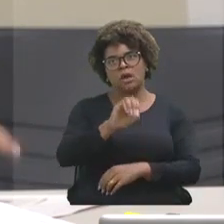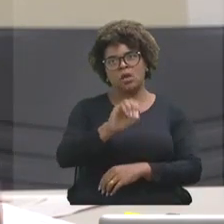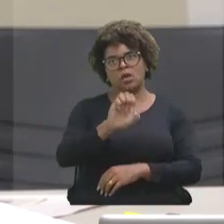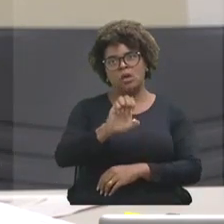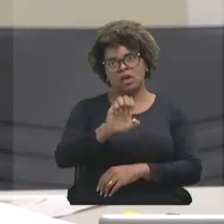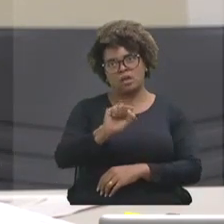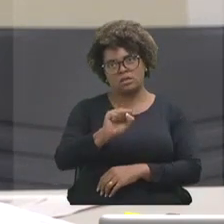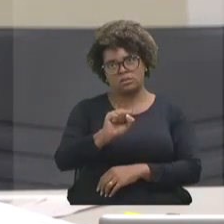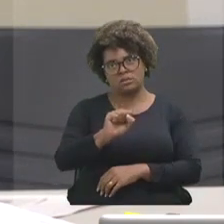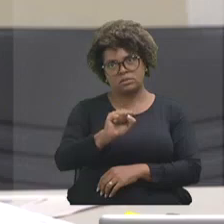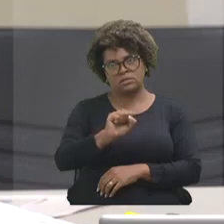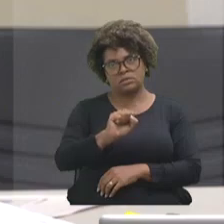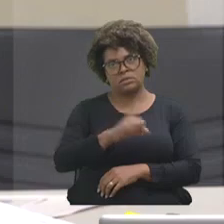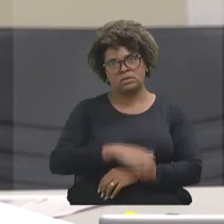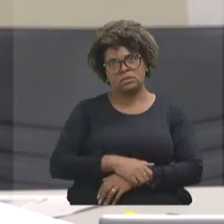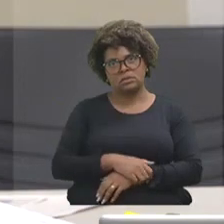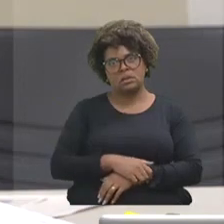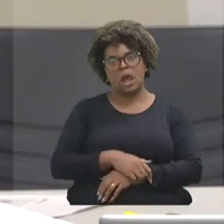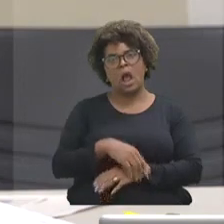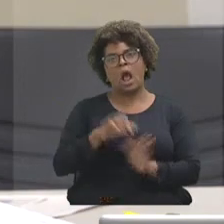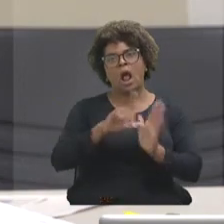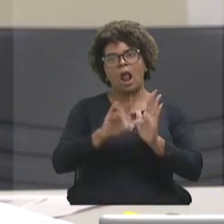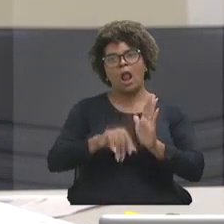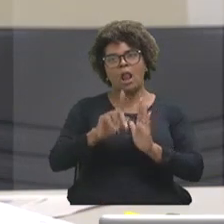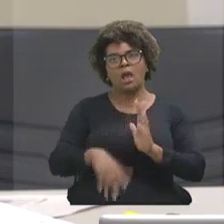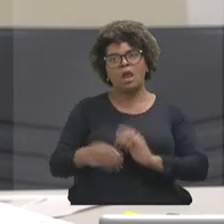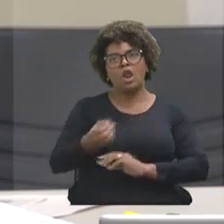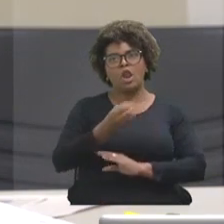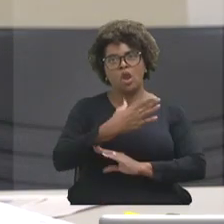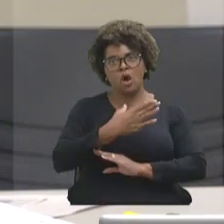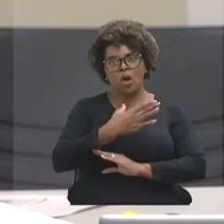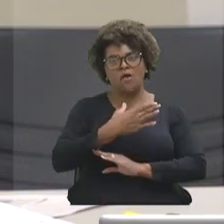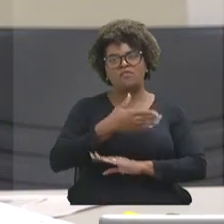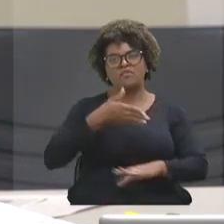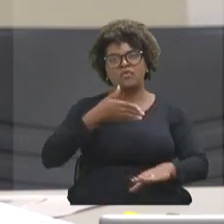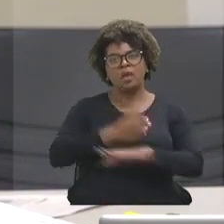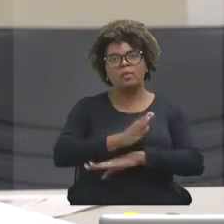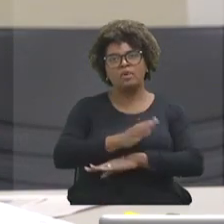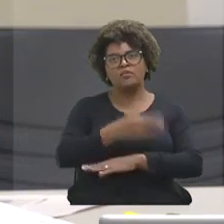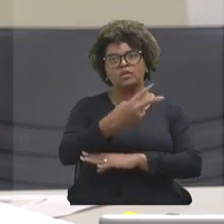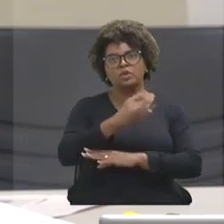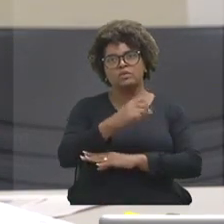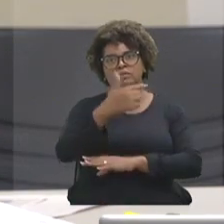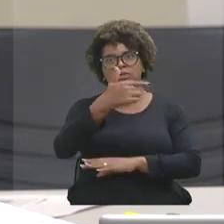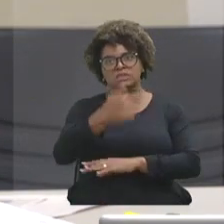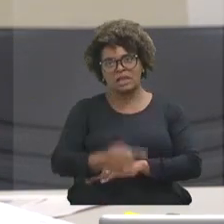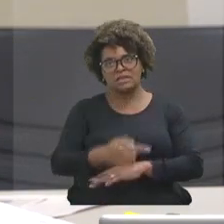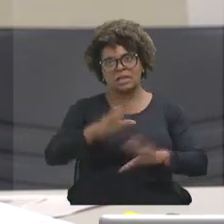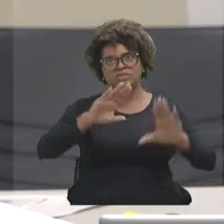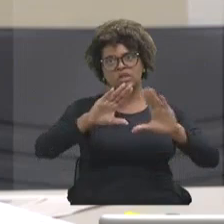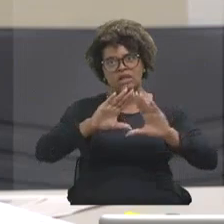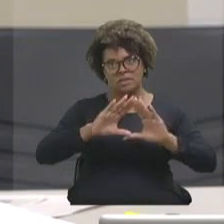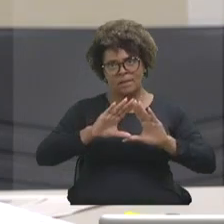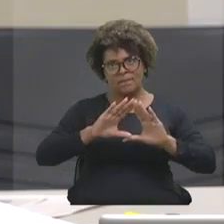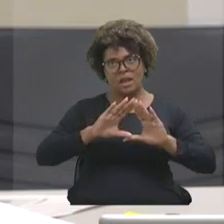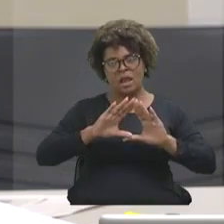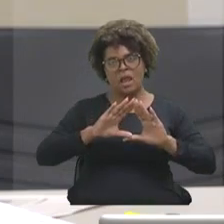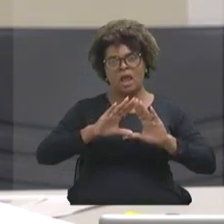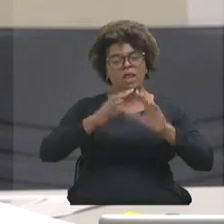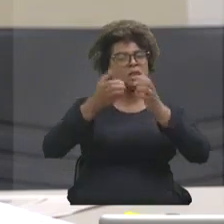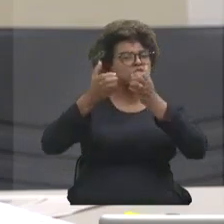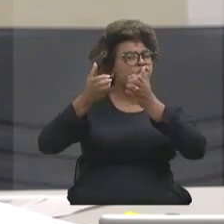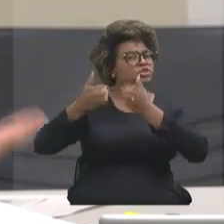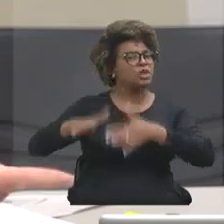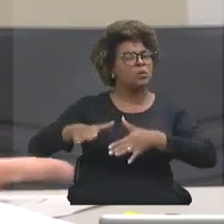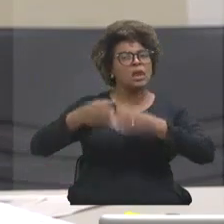lei é nova É aprovada na Assembleia em 2017 de os nós não queremos que esse modelo seja um modelo é que prejudica os seus pelo